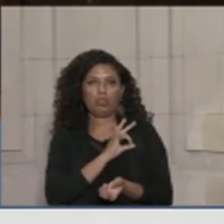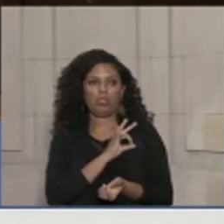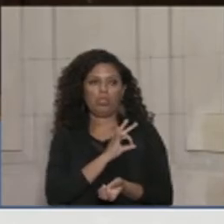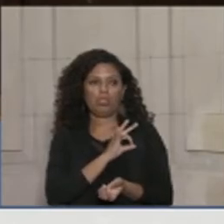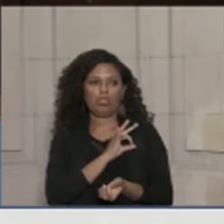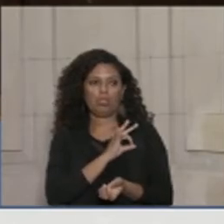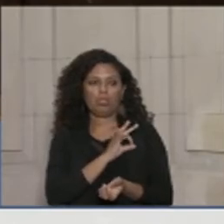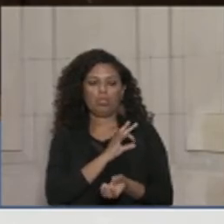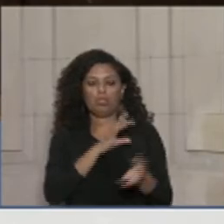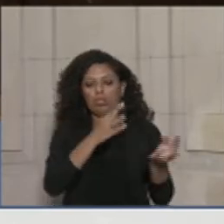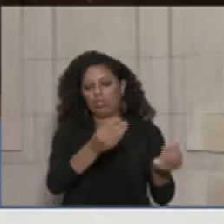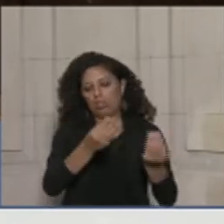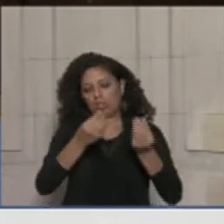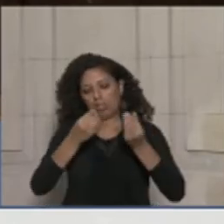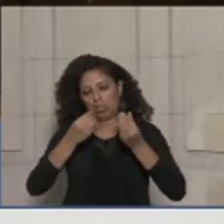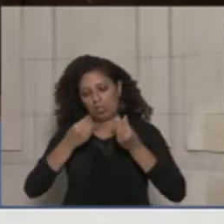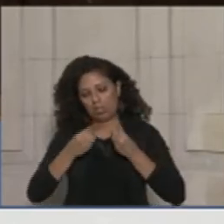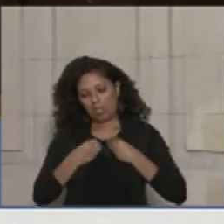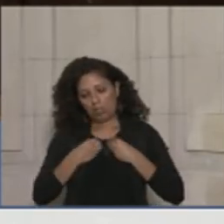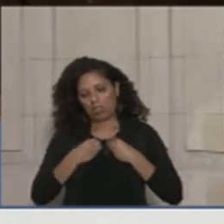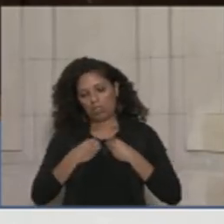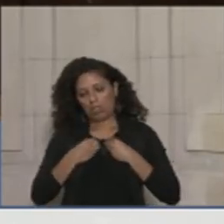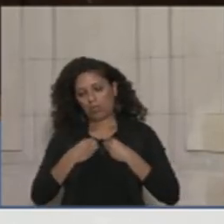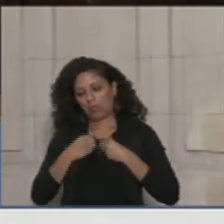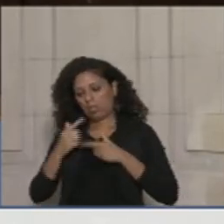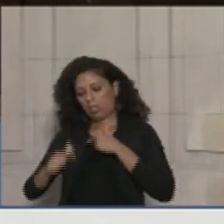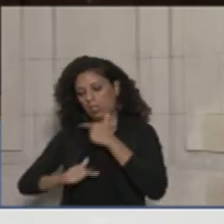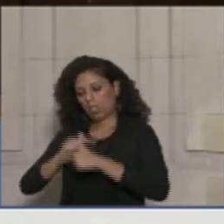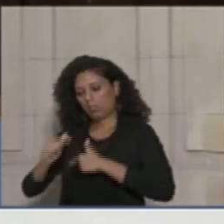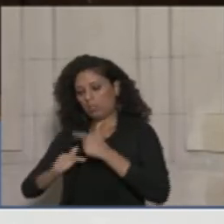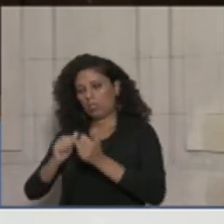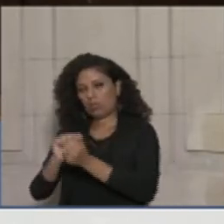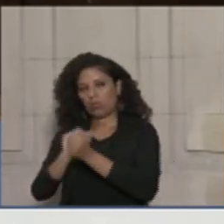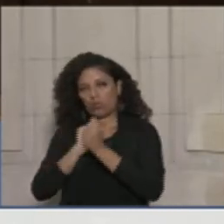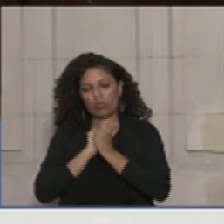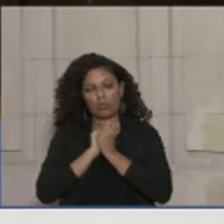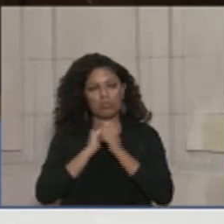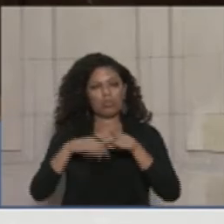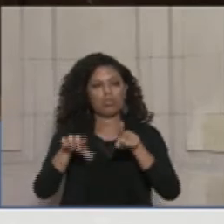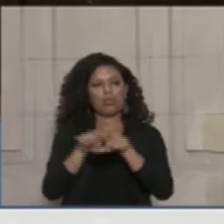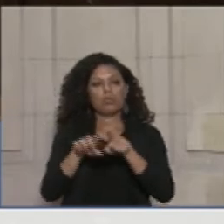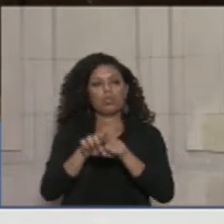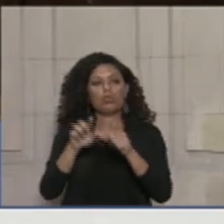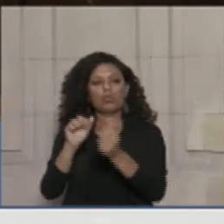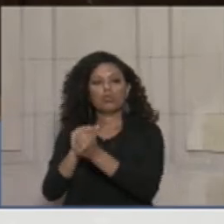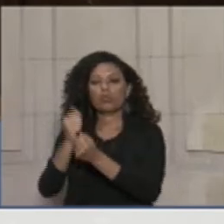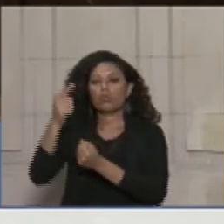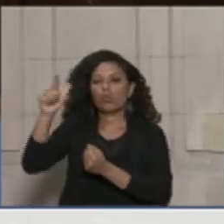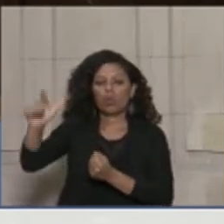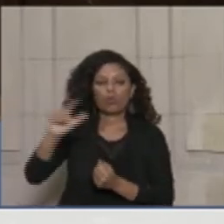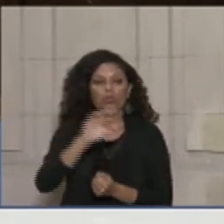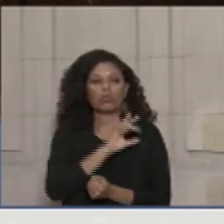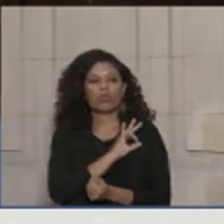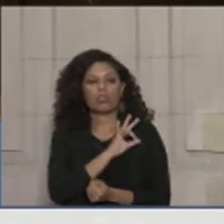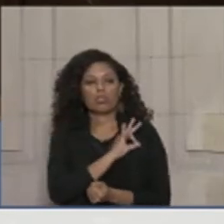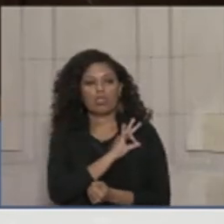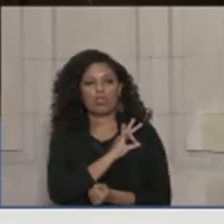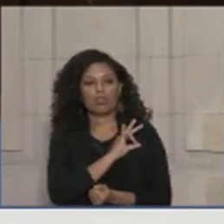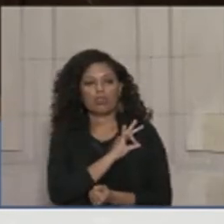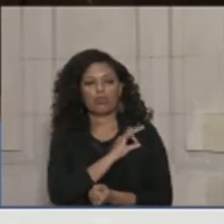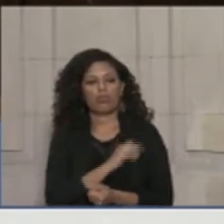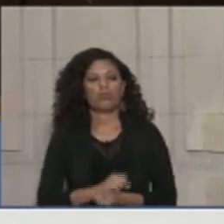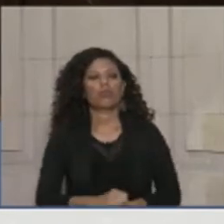meu gabinete, assim como a gabinetes, senhor presidente, de outros parlamentares. E eu tenho a dizer o